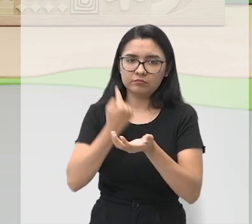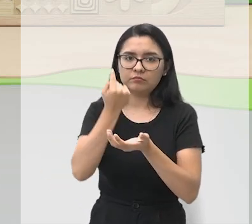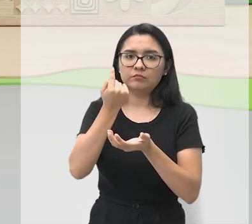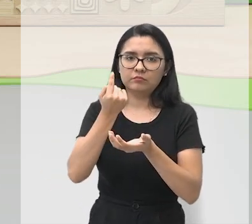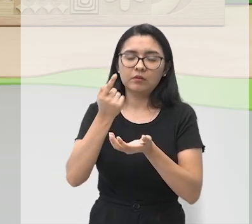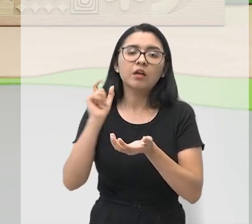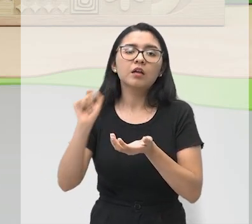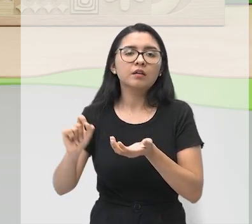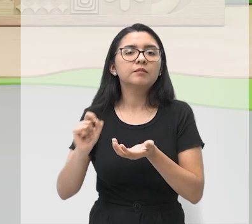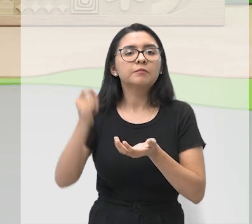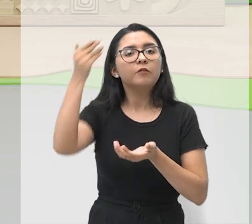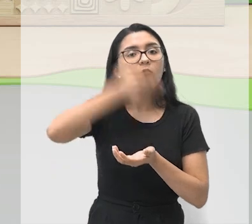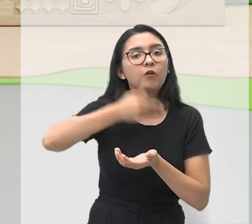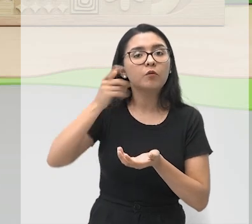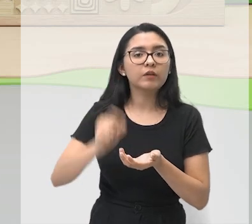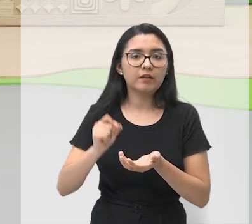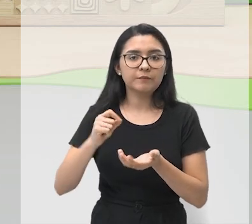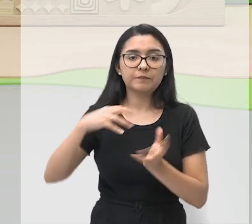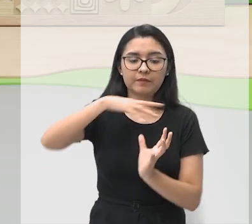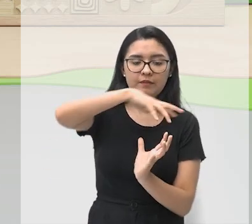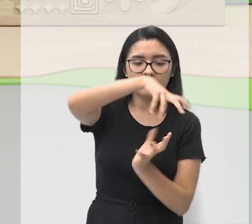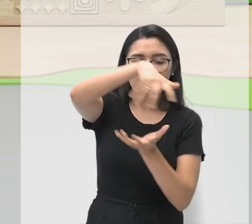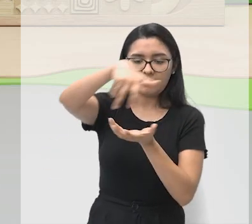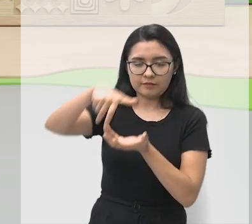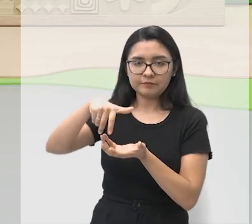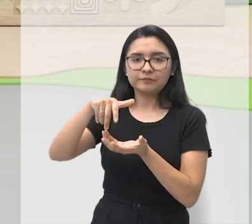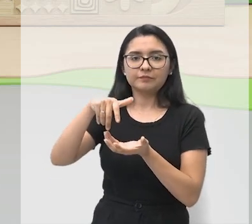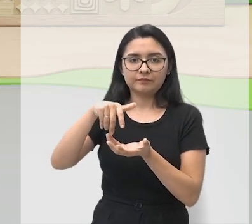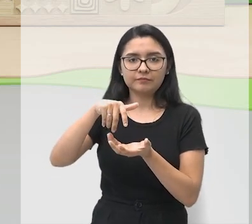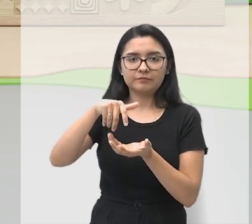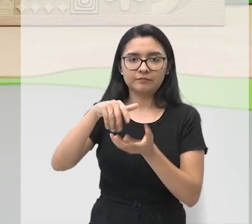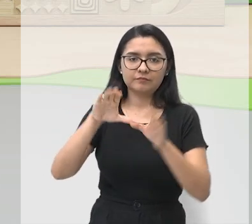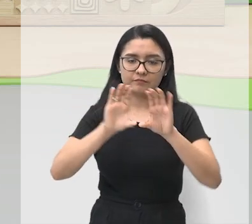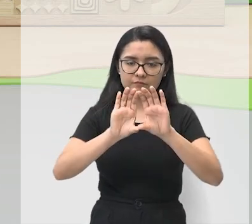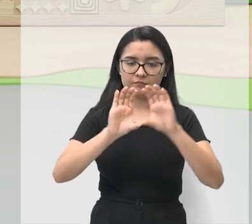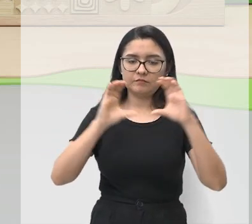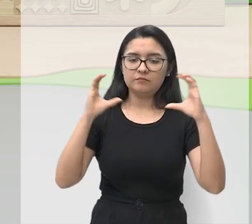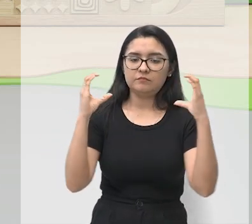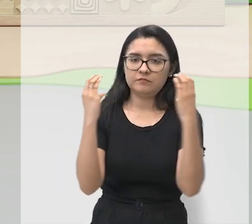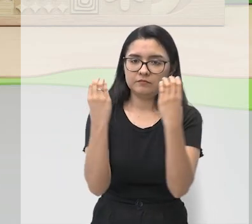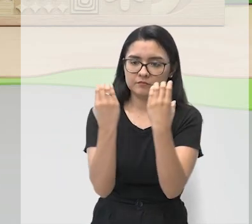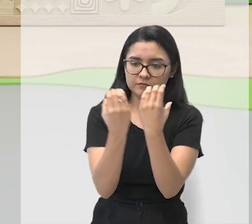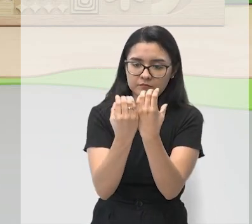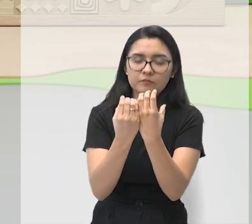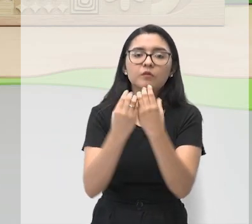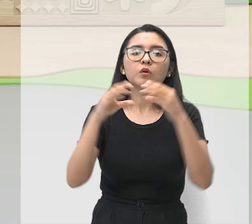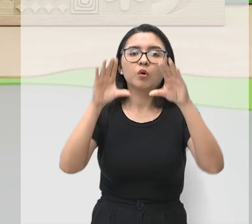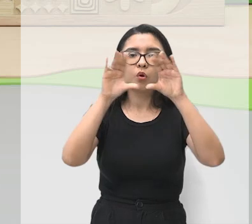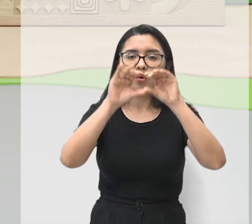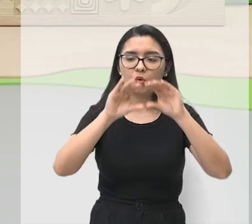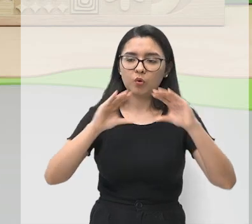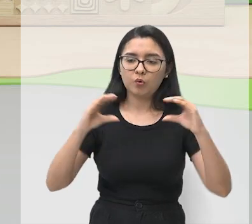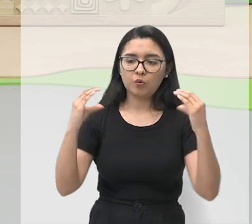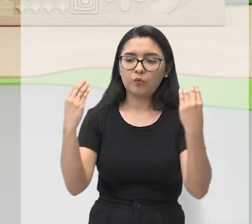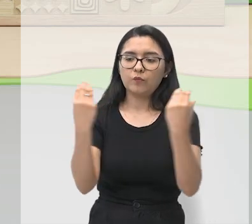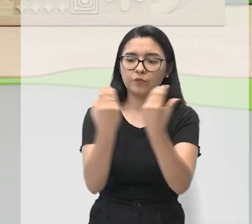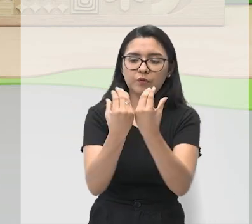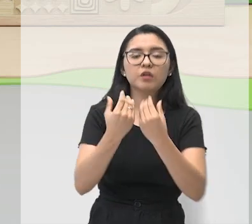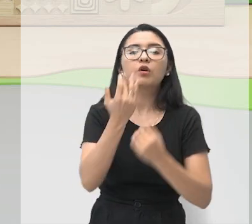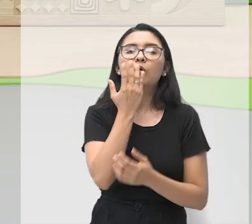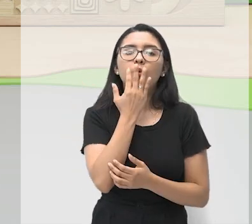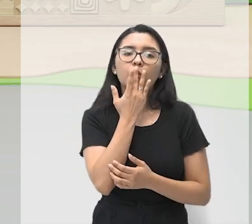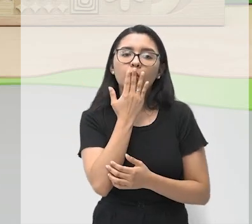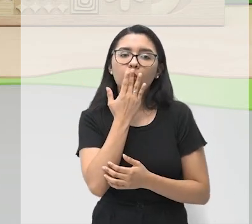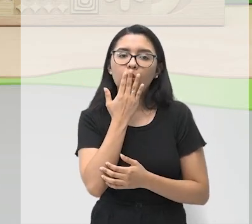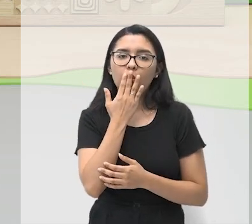Constatou que a Terra era redonda, circundada por nuvens e com tonalidades